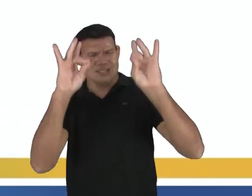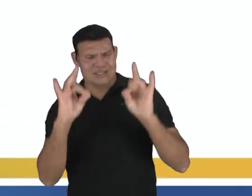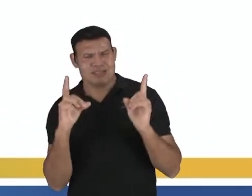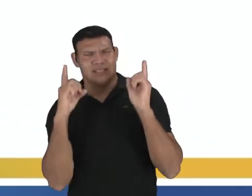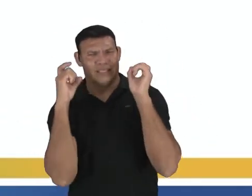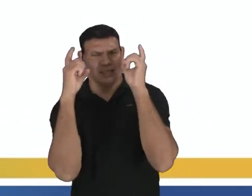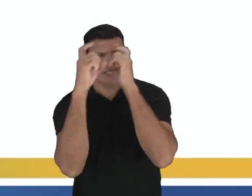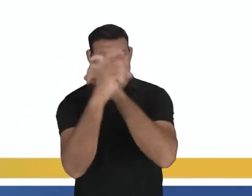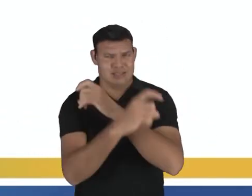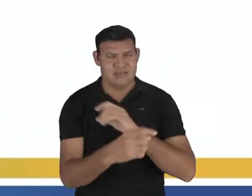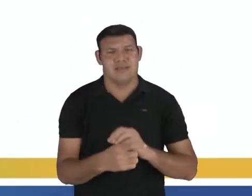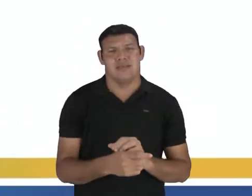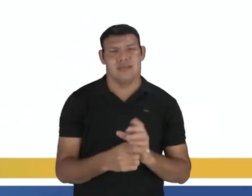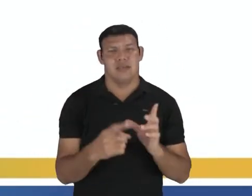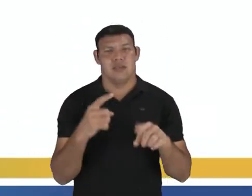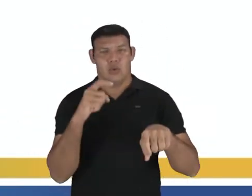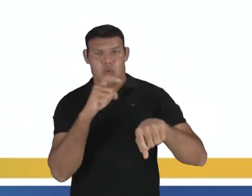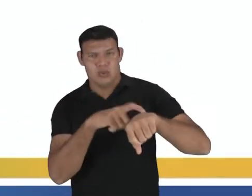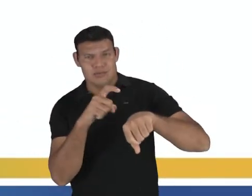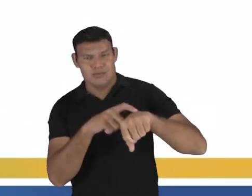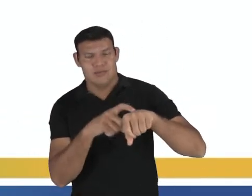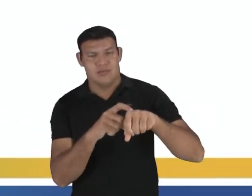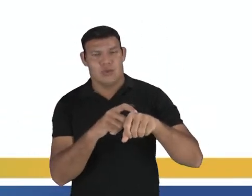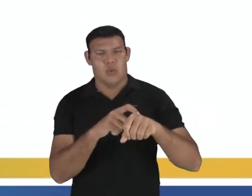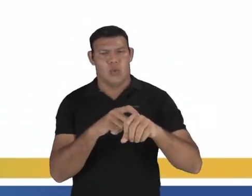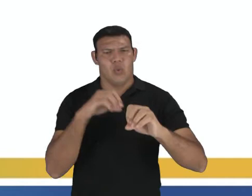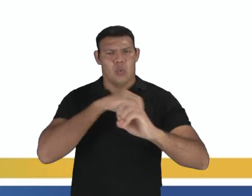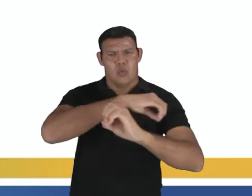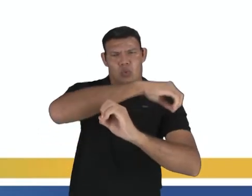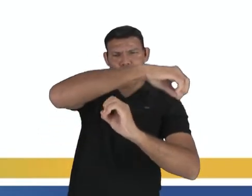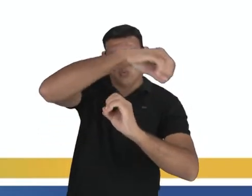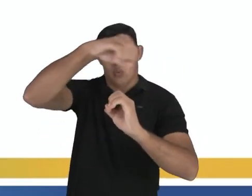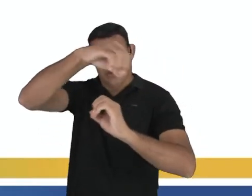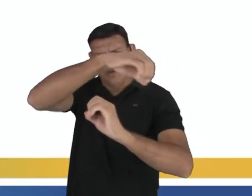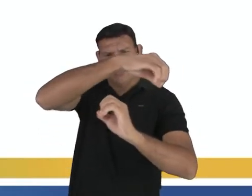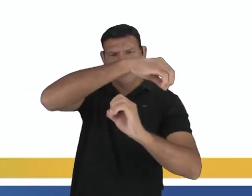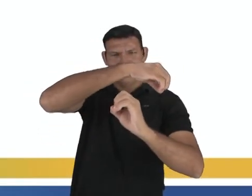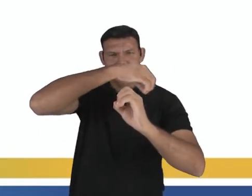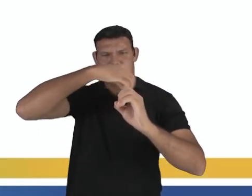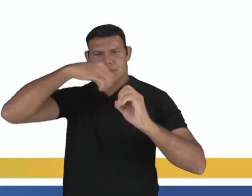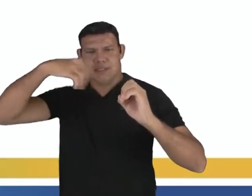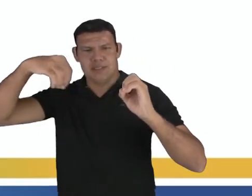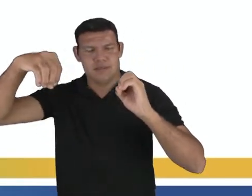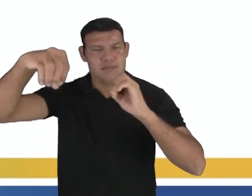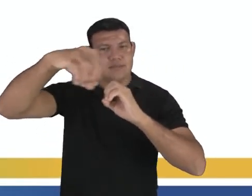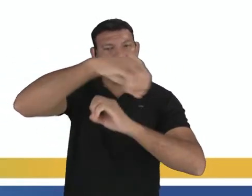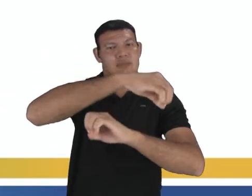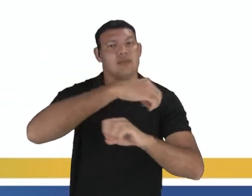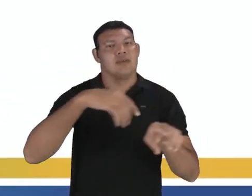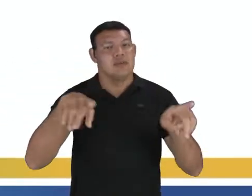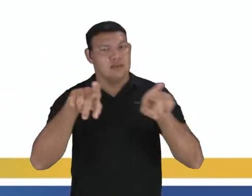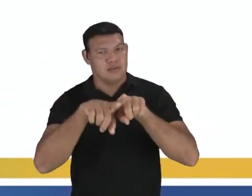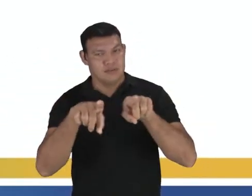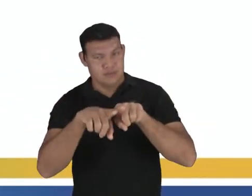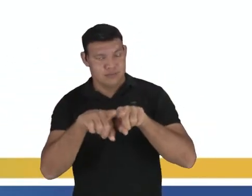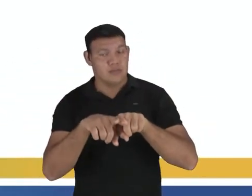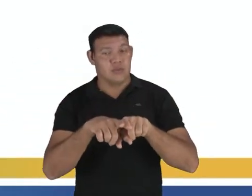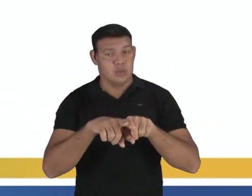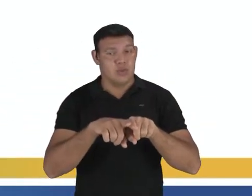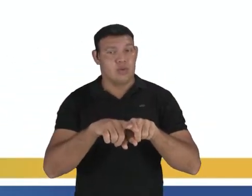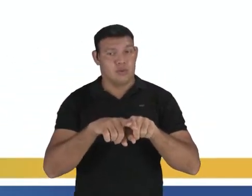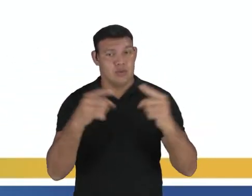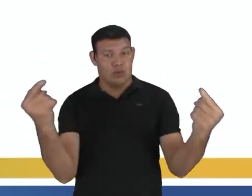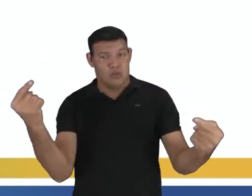os epiciclos, ou seja, tem um momento que o planeta volta, depois continua, e a gente tem em contrapartida o movimento,